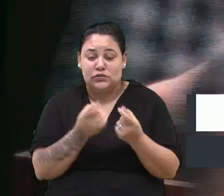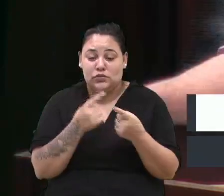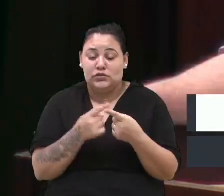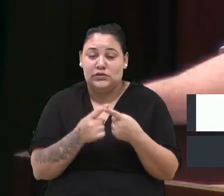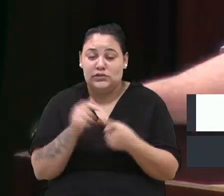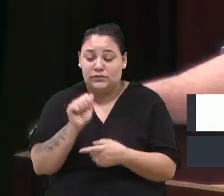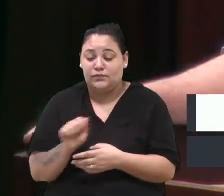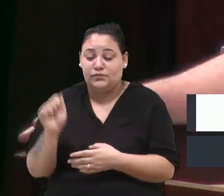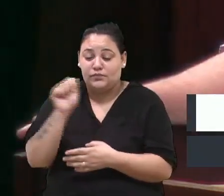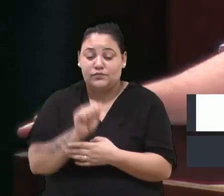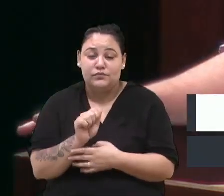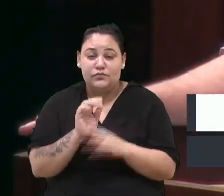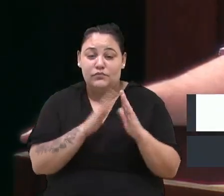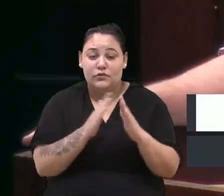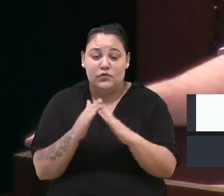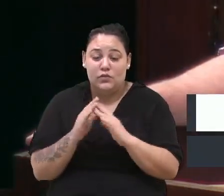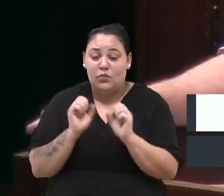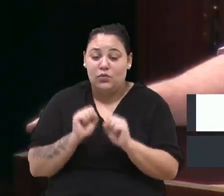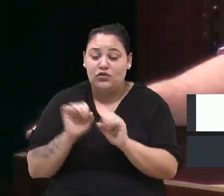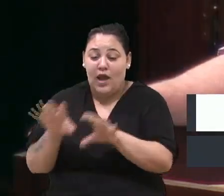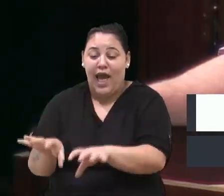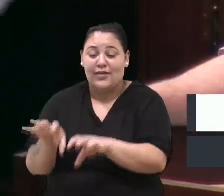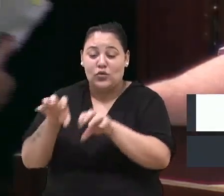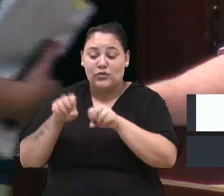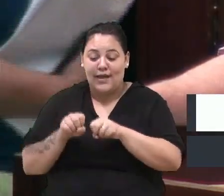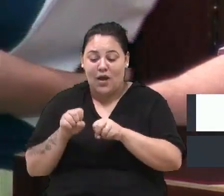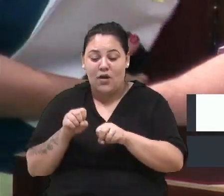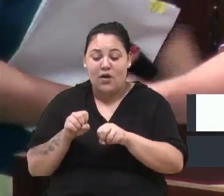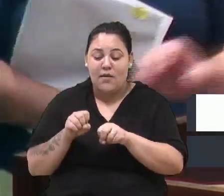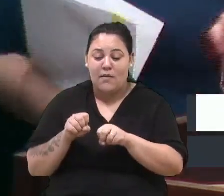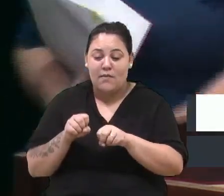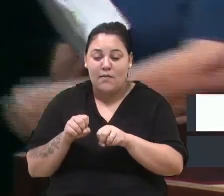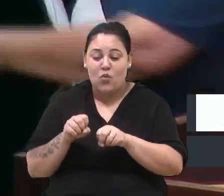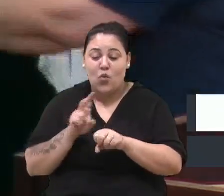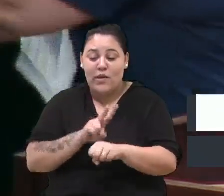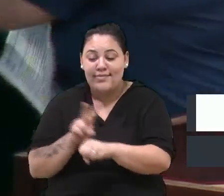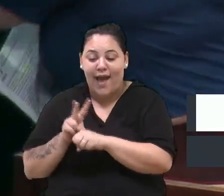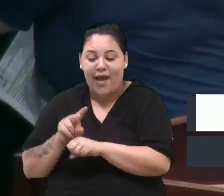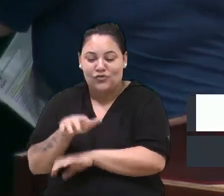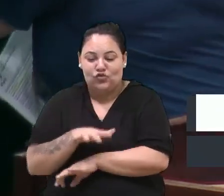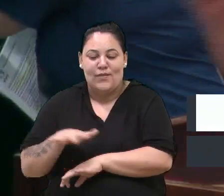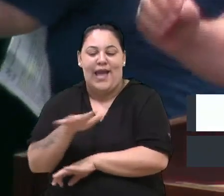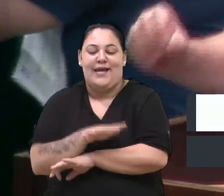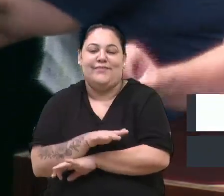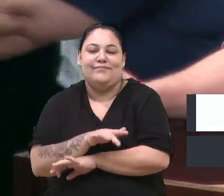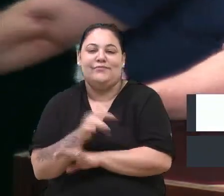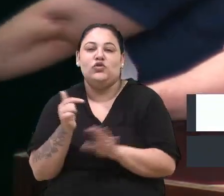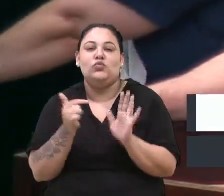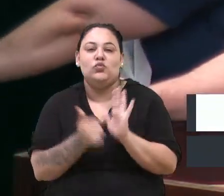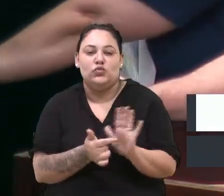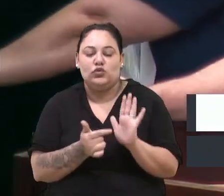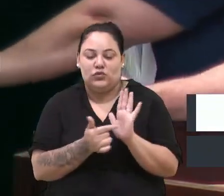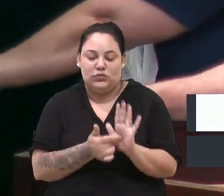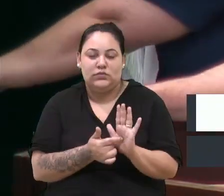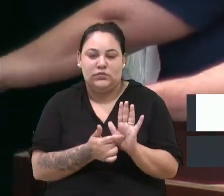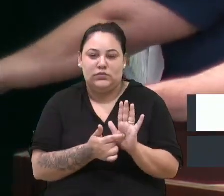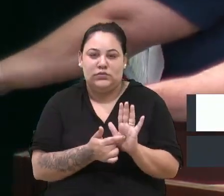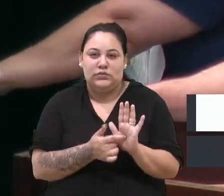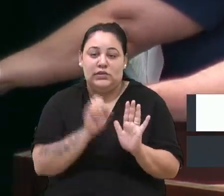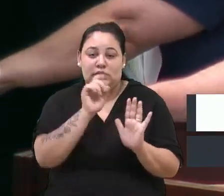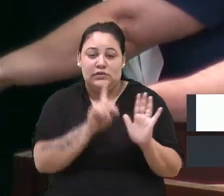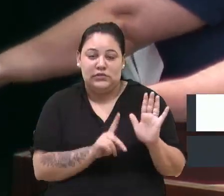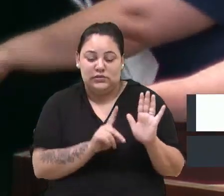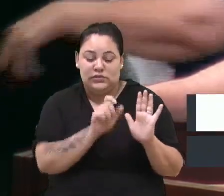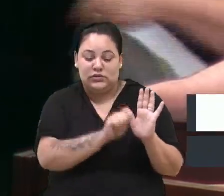podem vir a adotar estas áreas. Isso identifica o morador, identifica a associação com a